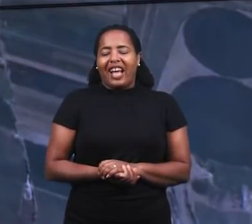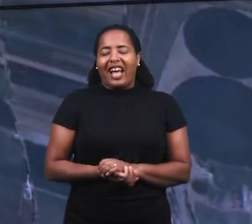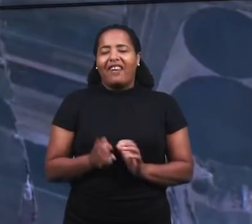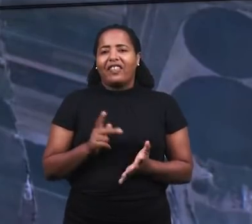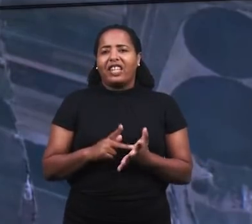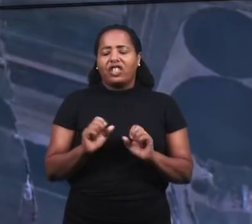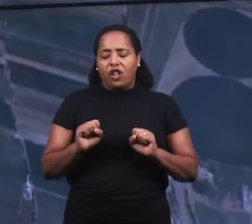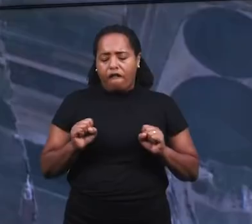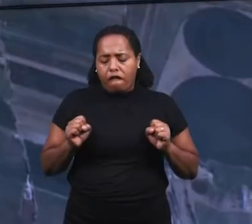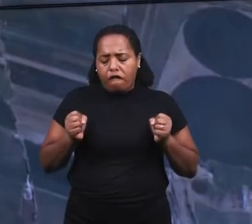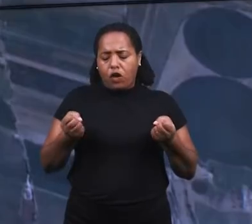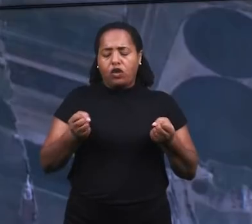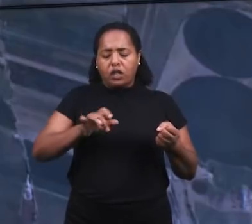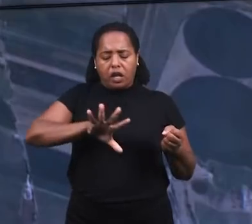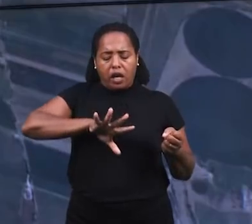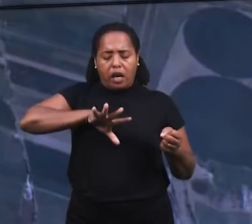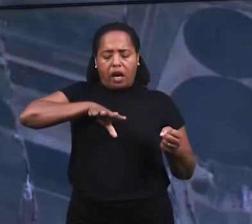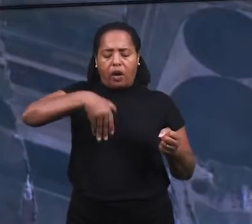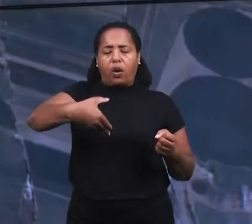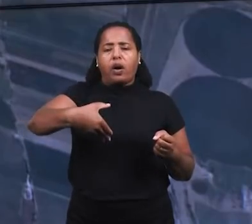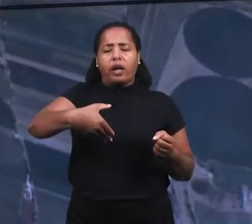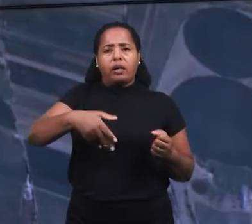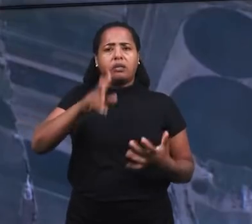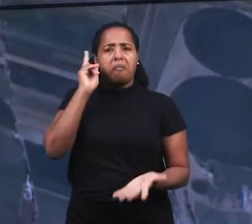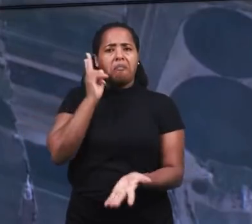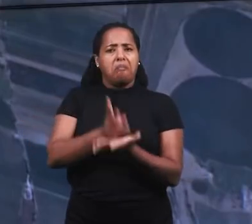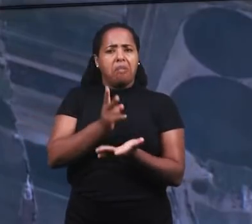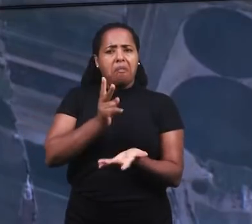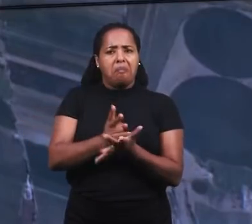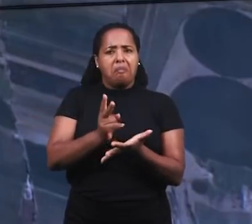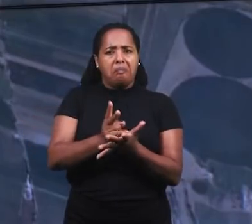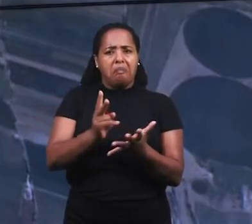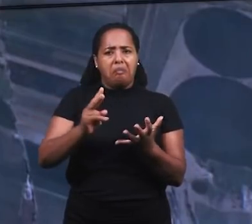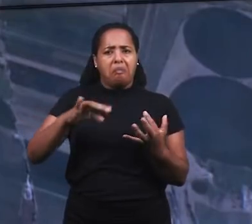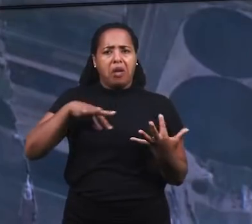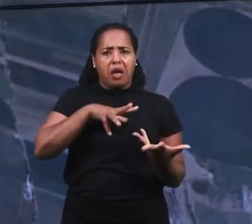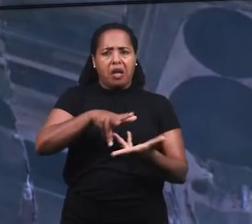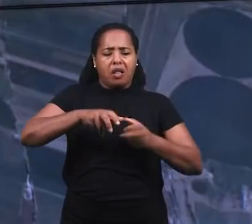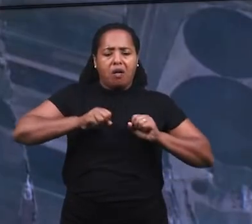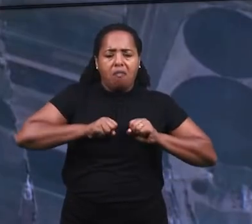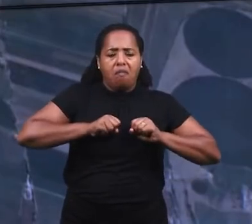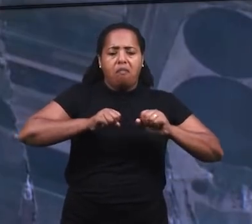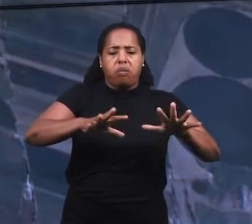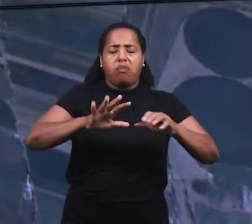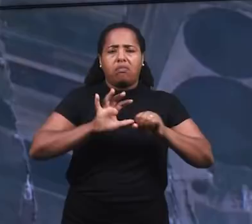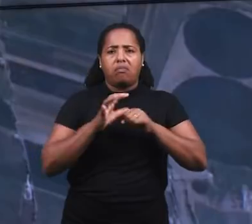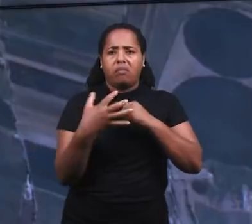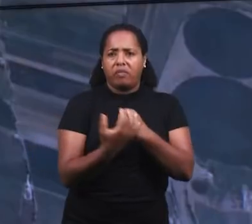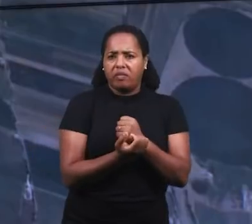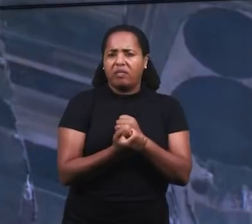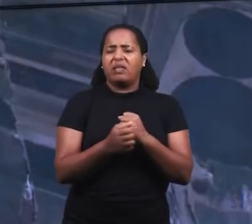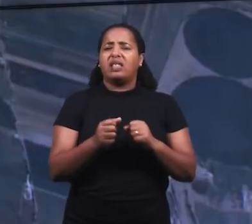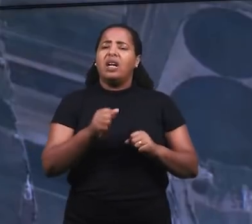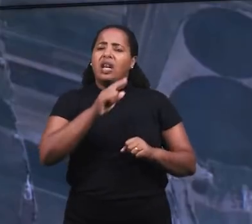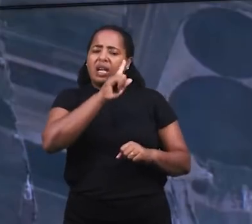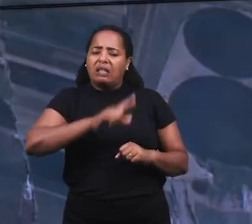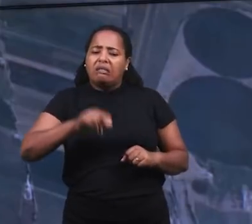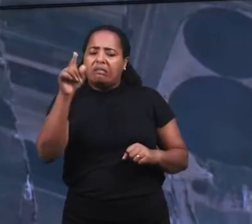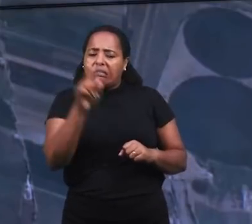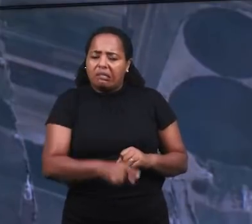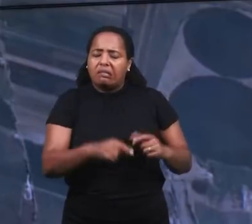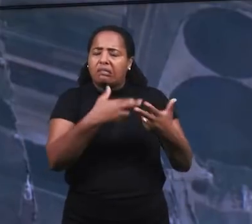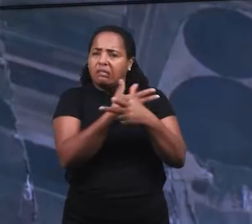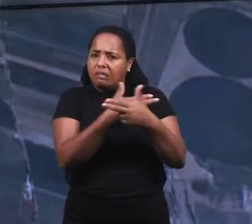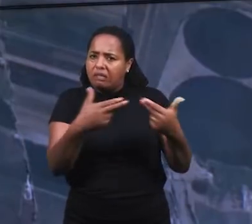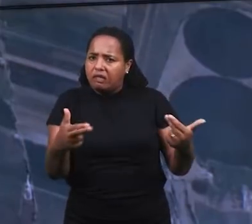testemunho. E, na verdade, a força e a coragem dos nossos irmãos apesar da pandemia e